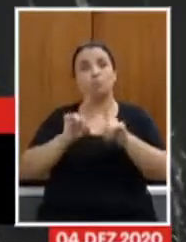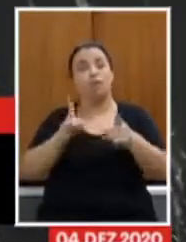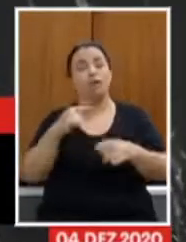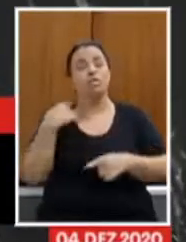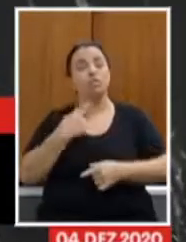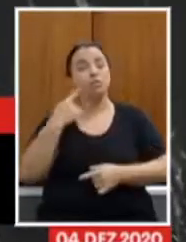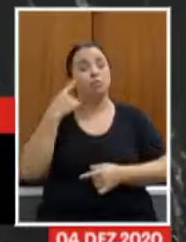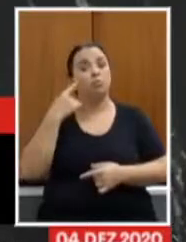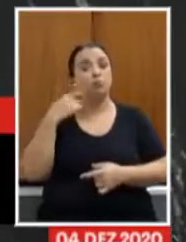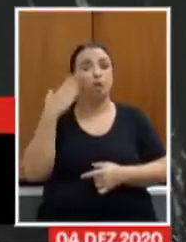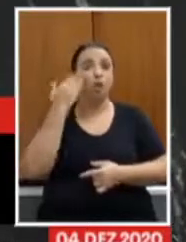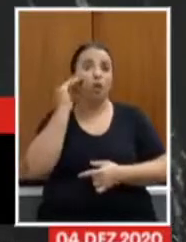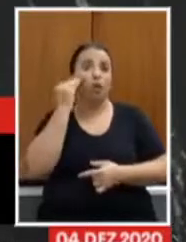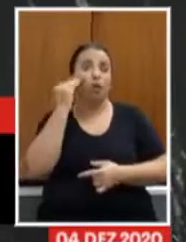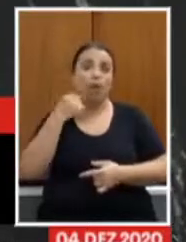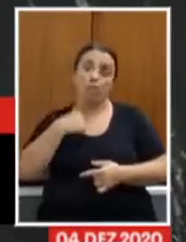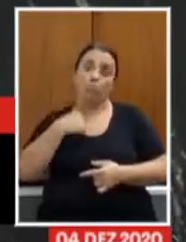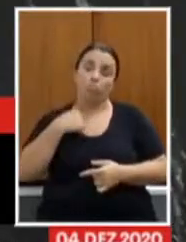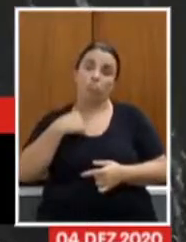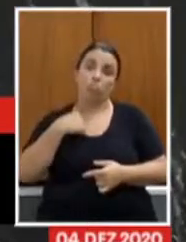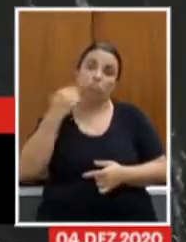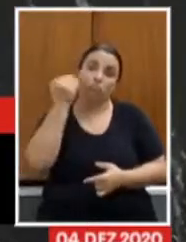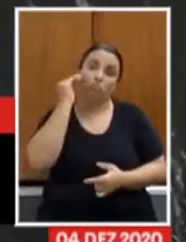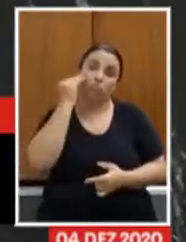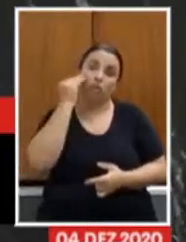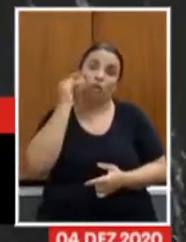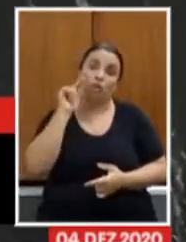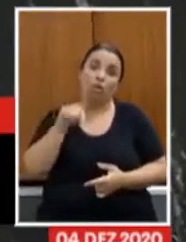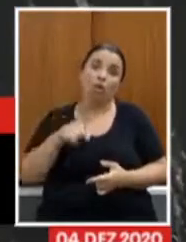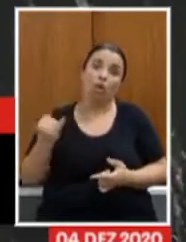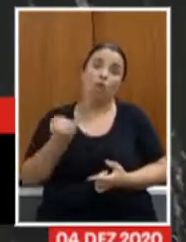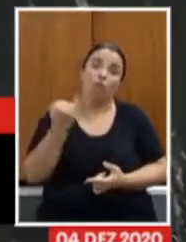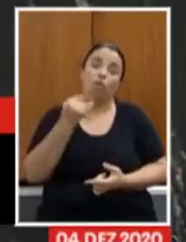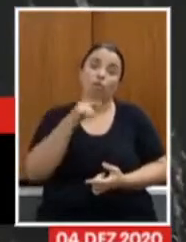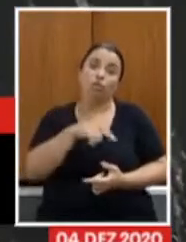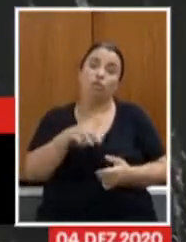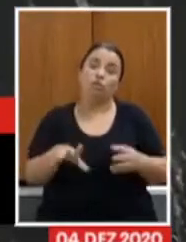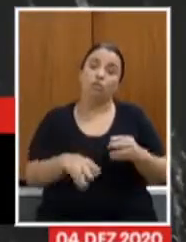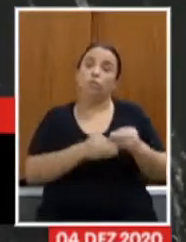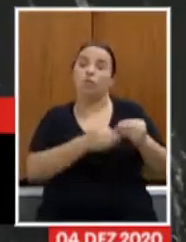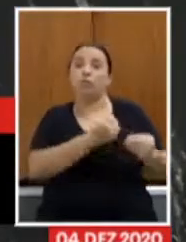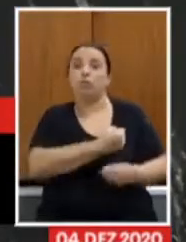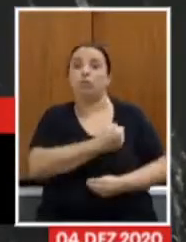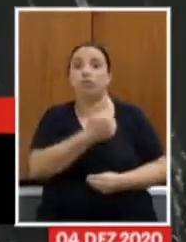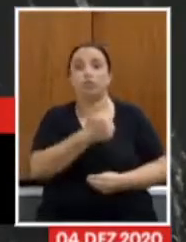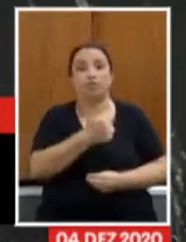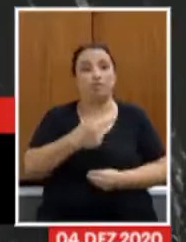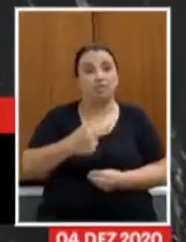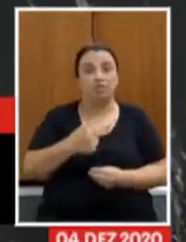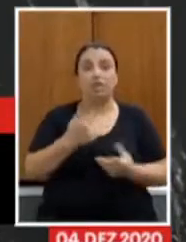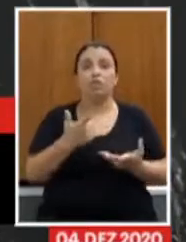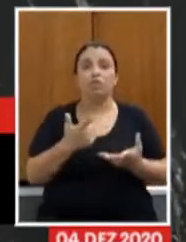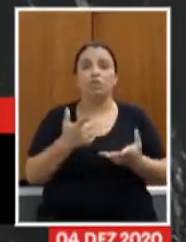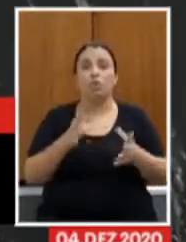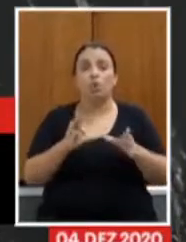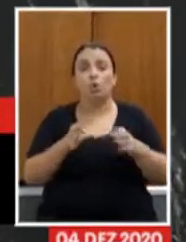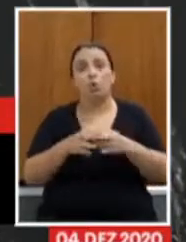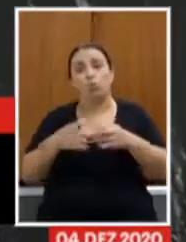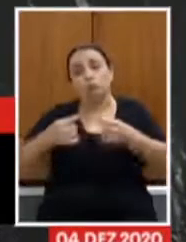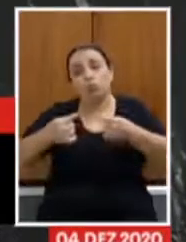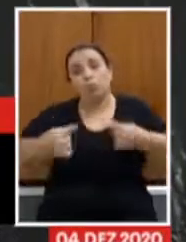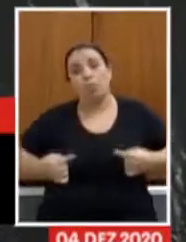entendo que é importante, né, essa emenda colocada aqui pelo bloco de